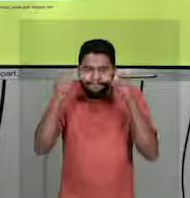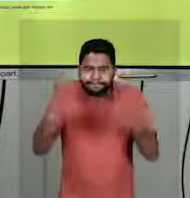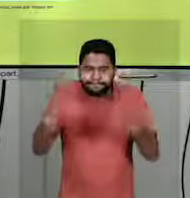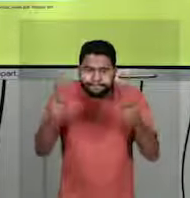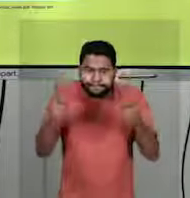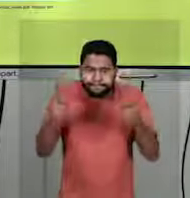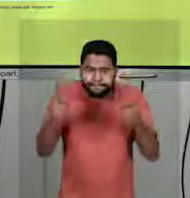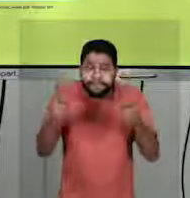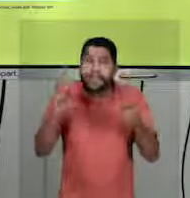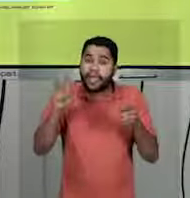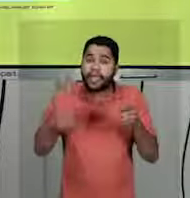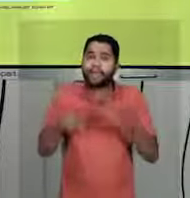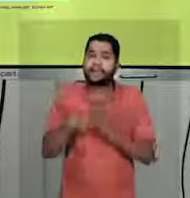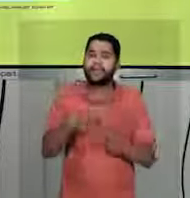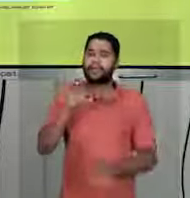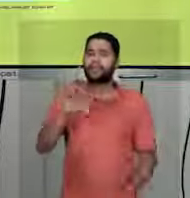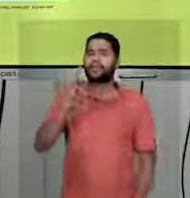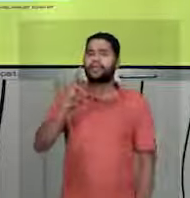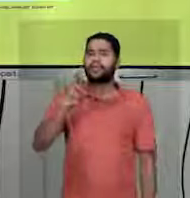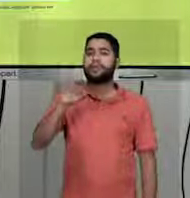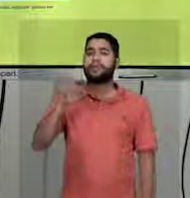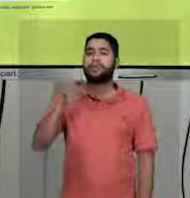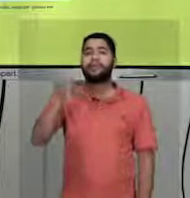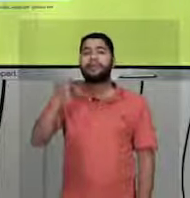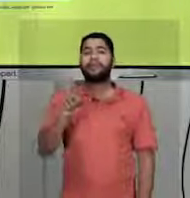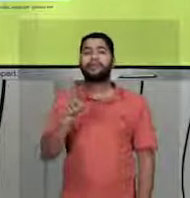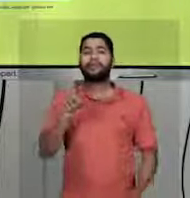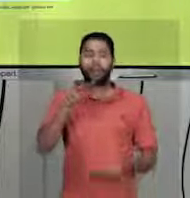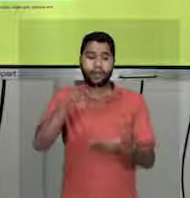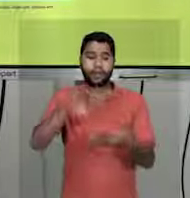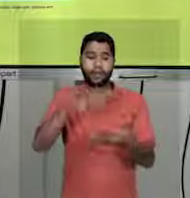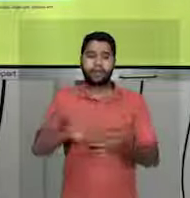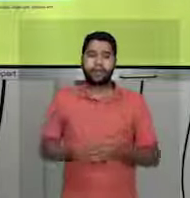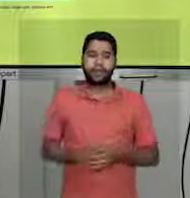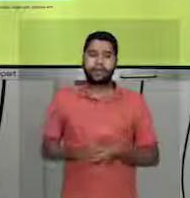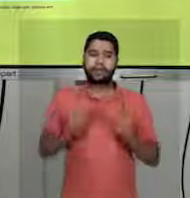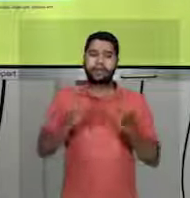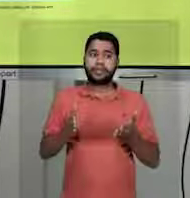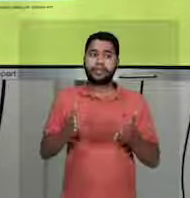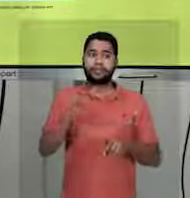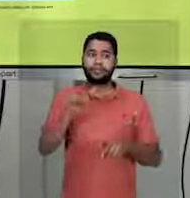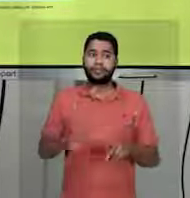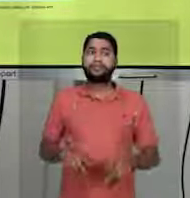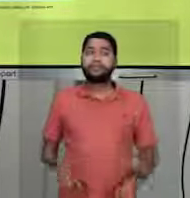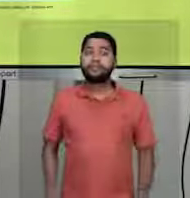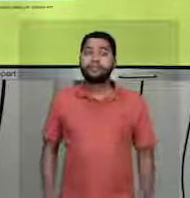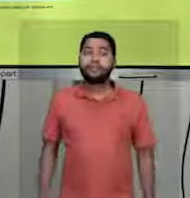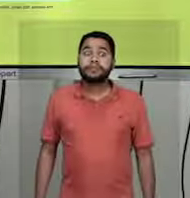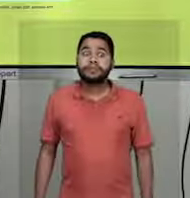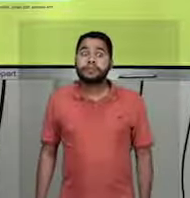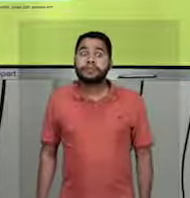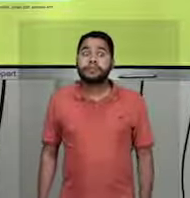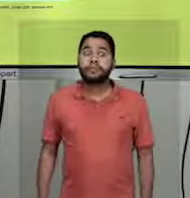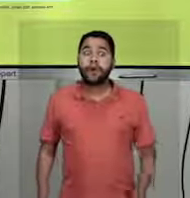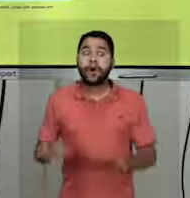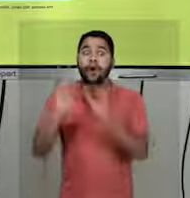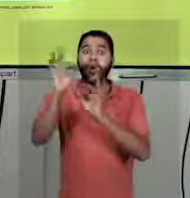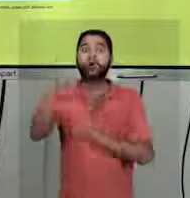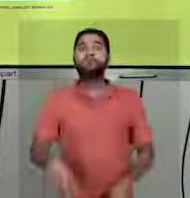esse cristalino fazer a acomodação do que ela vai ler ali. E vocês já viram que tem gente que olha assim, ó, para ver o que está